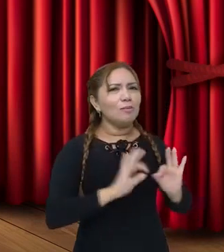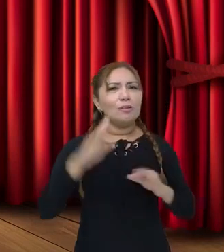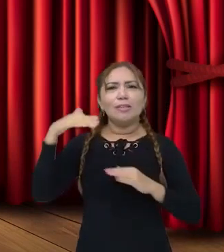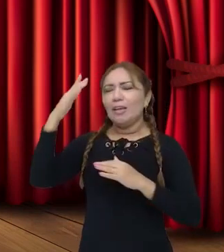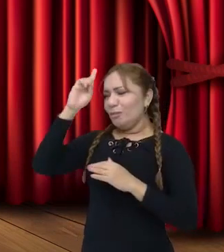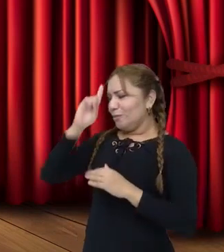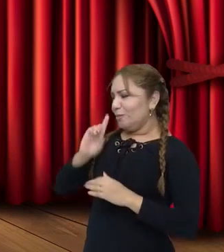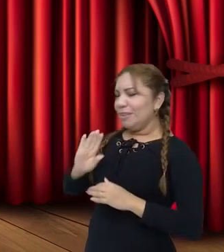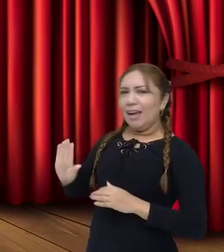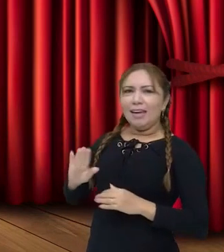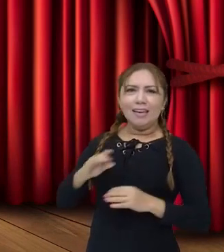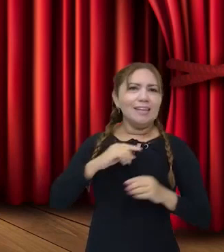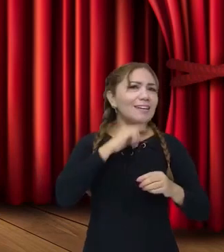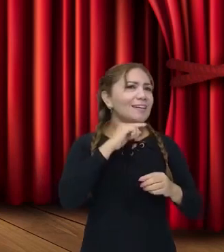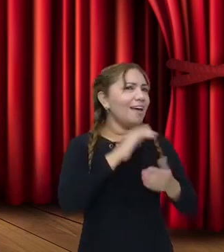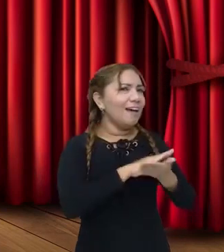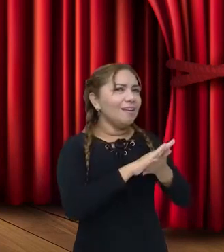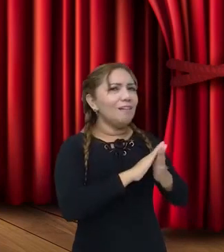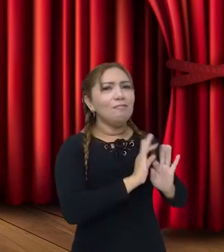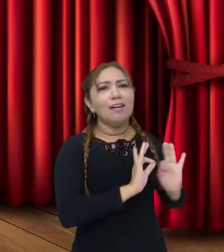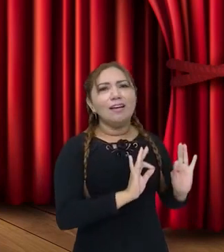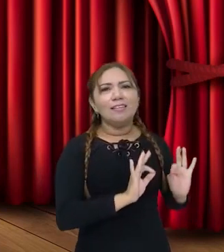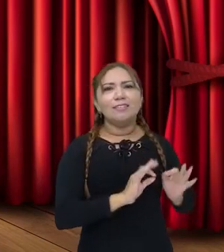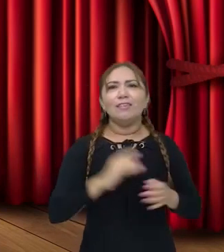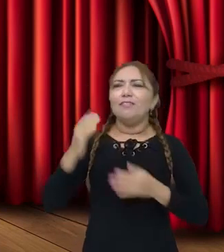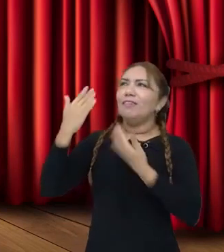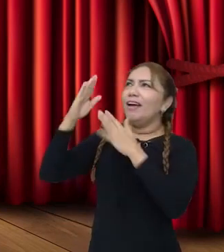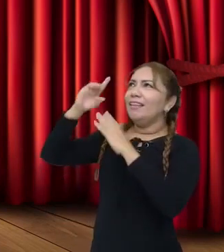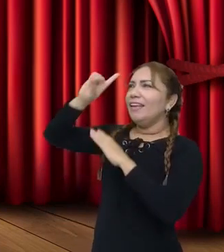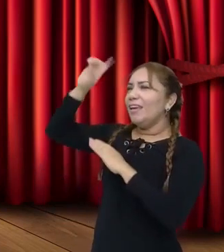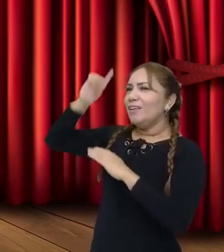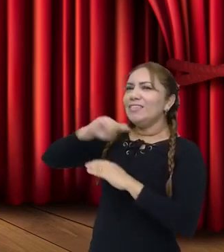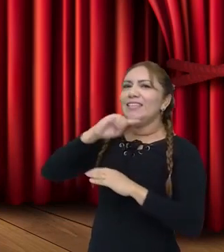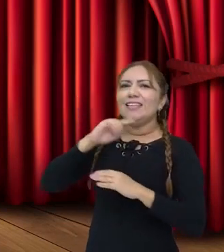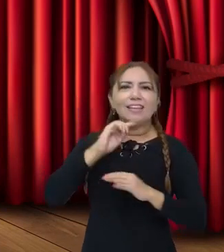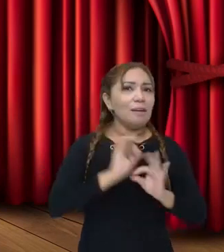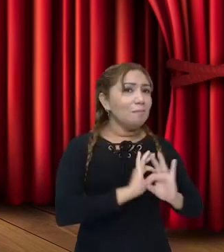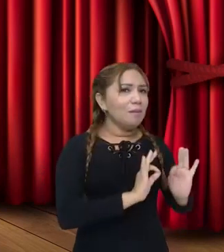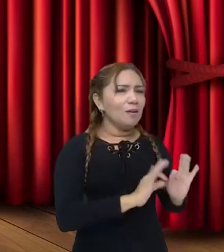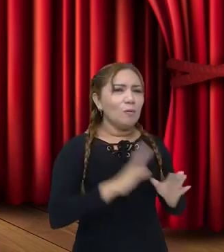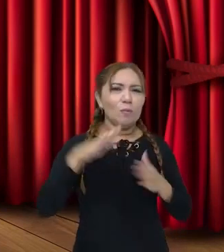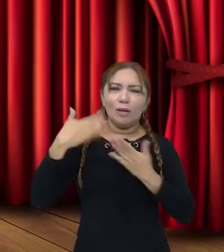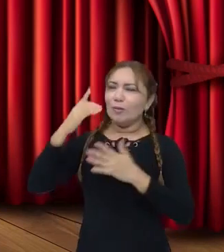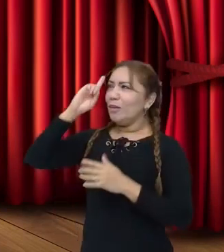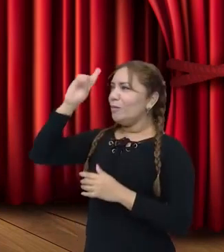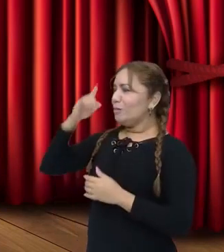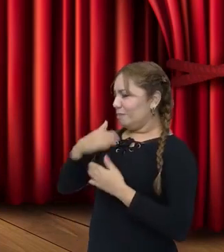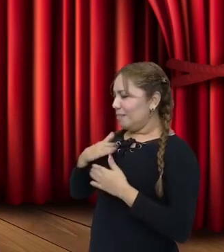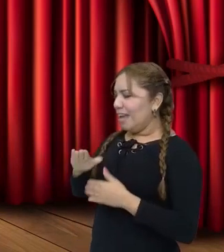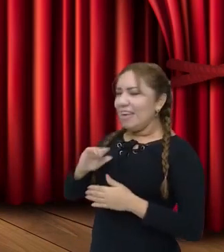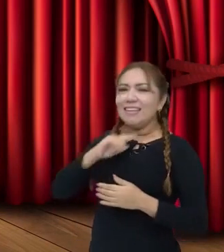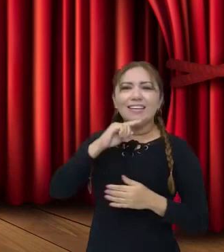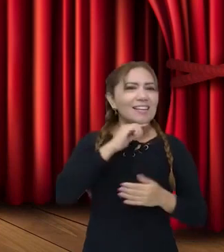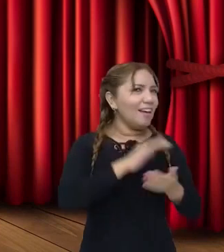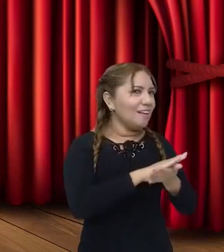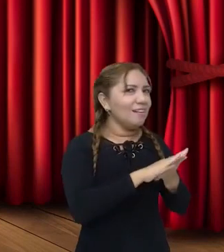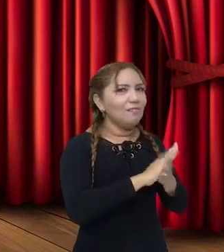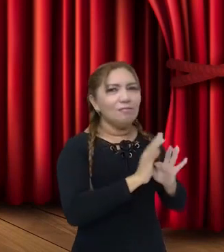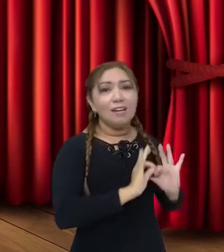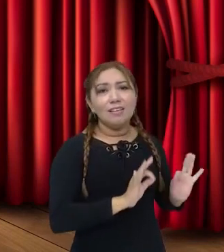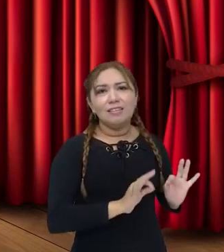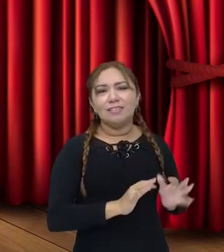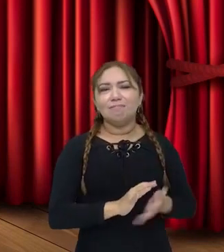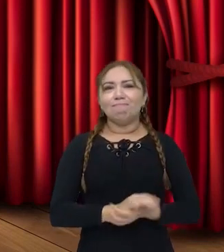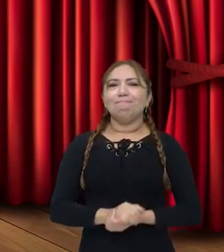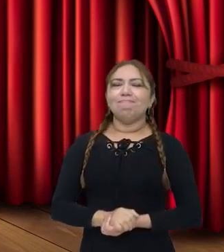mais. Quando Deus não quer, ninguém nada faz. Viva Deus e ninguém mais. Quando Deus não quer, ninguém